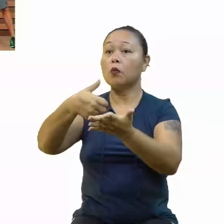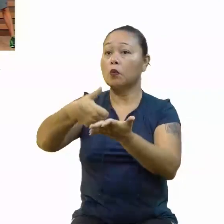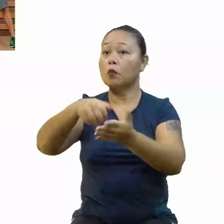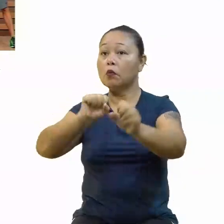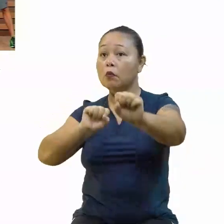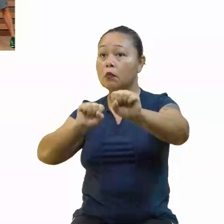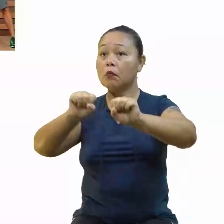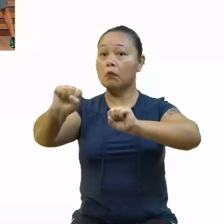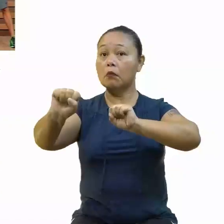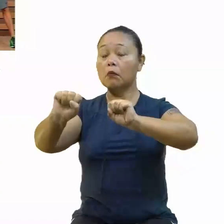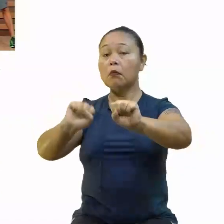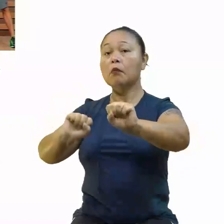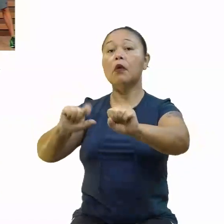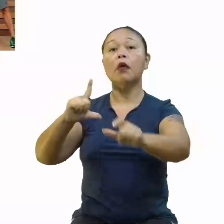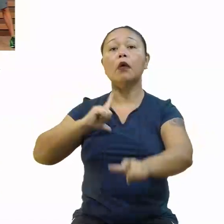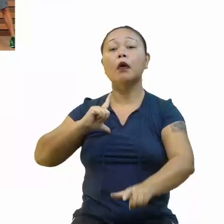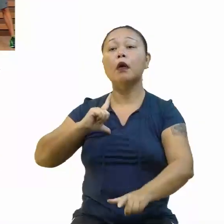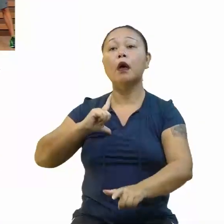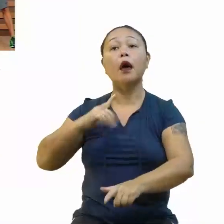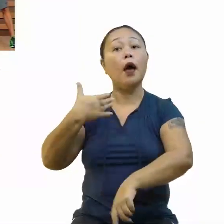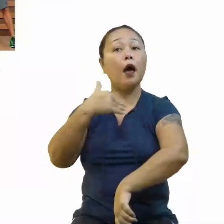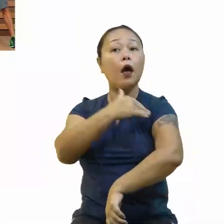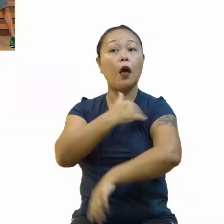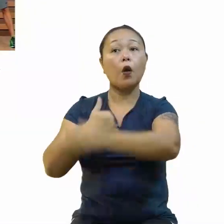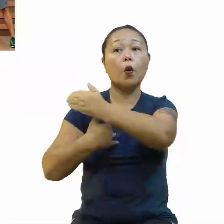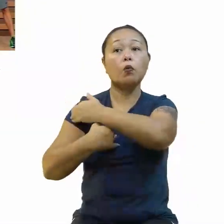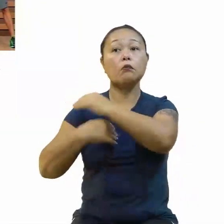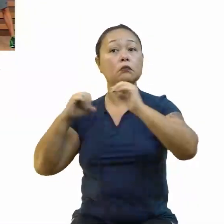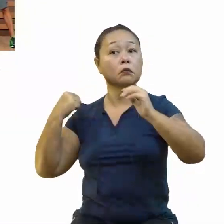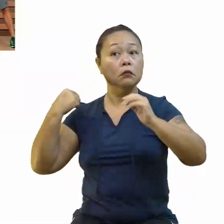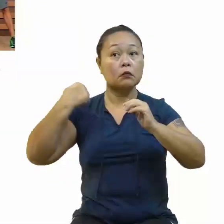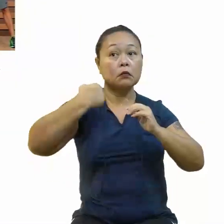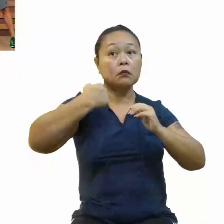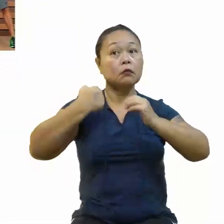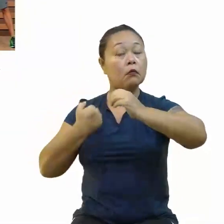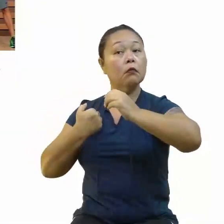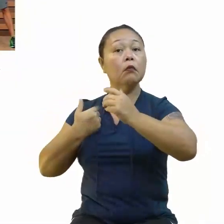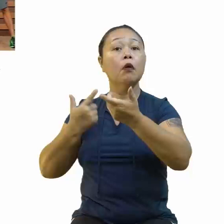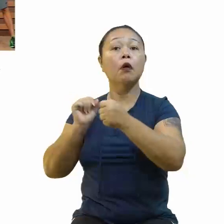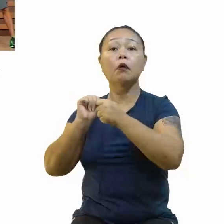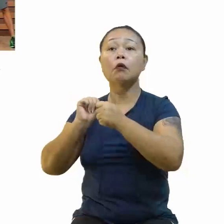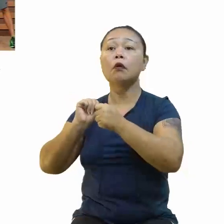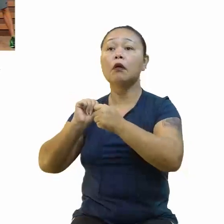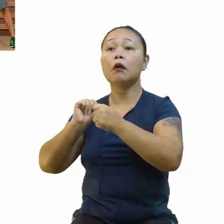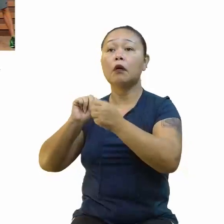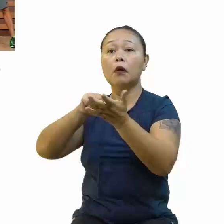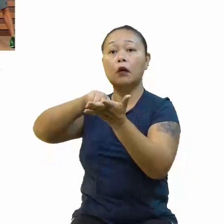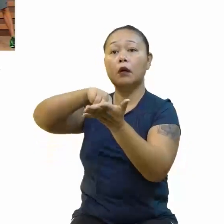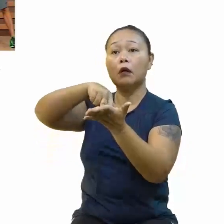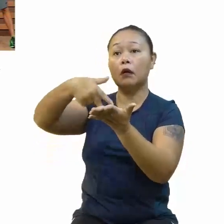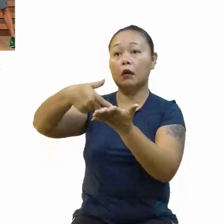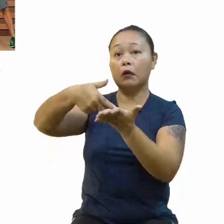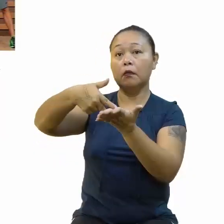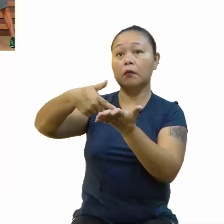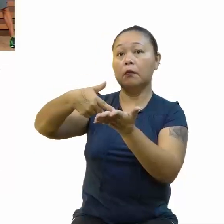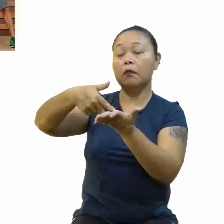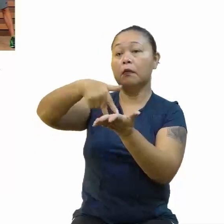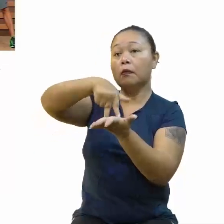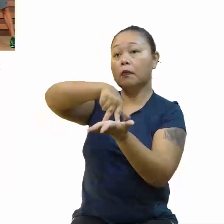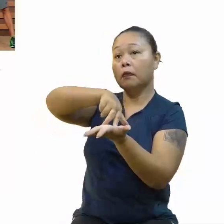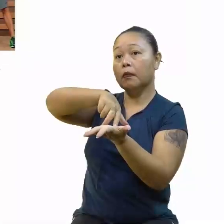movimento. Eu também vou fazendo com o braço. Então, foi, vamos lá,